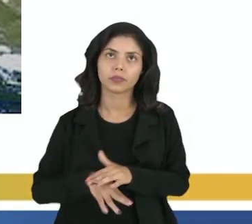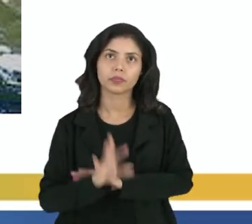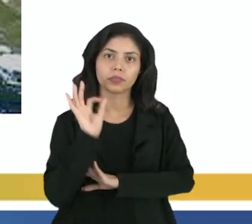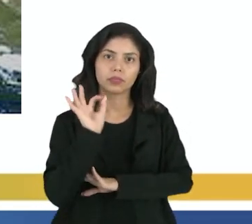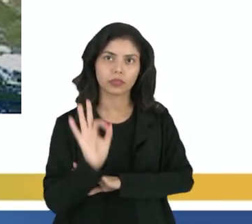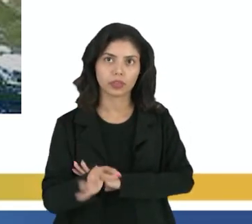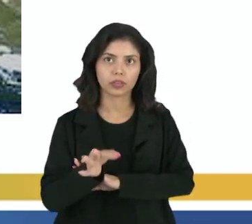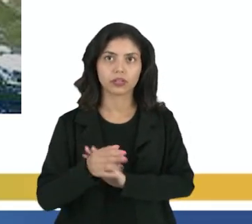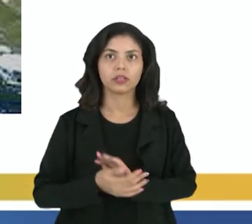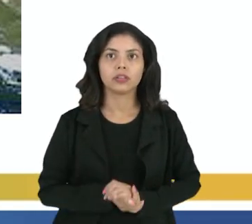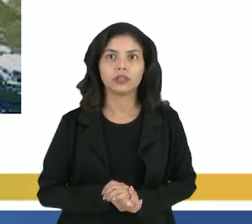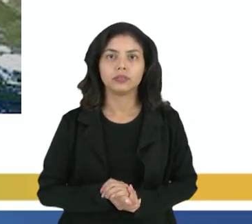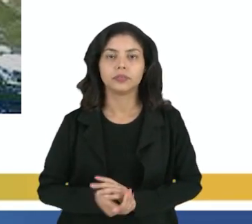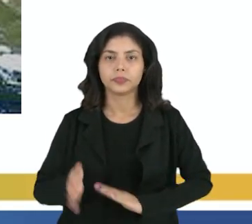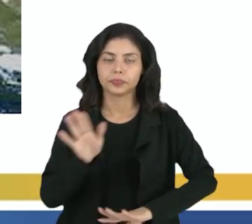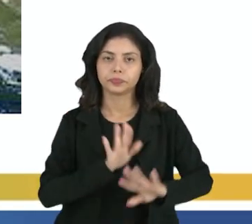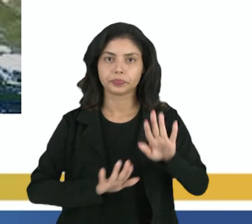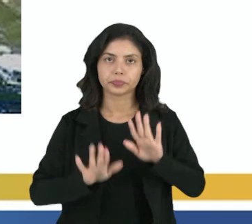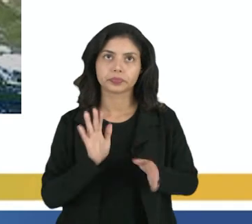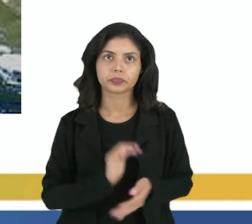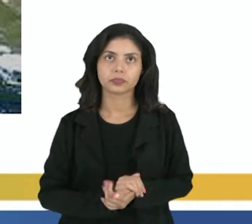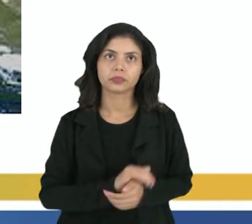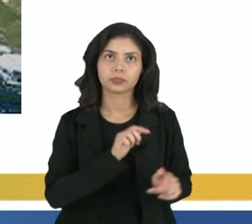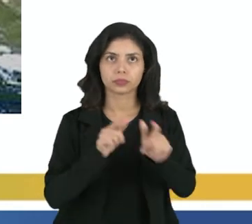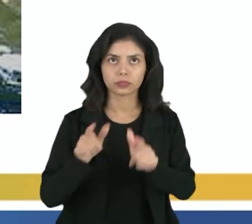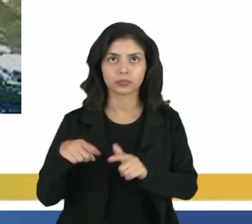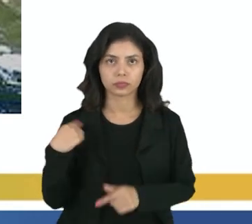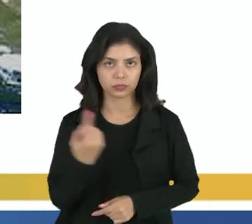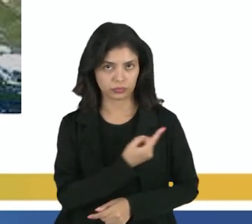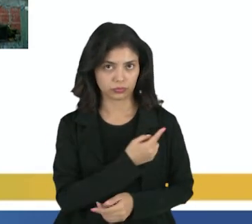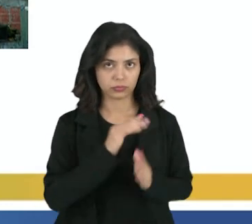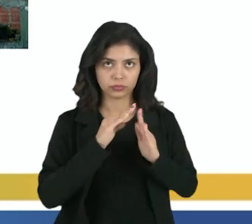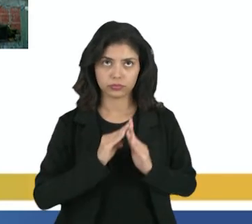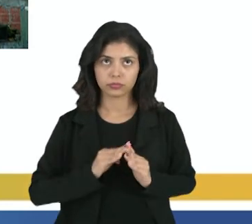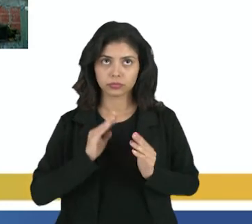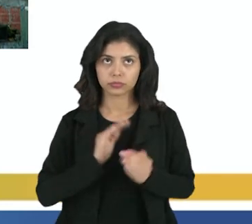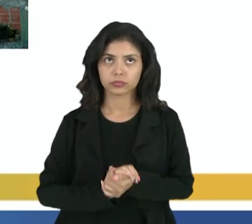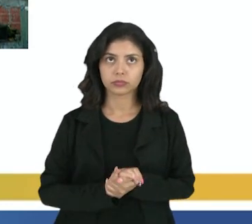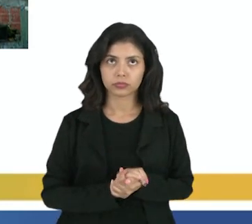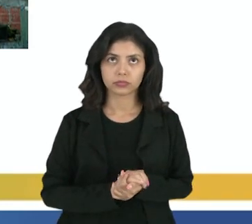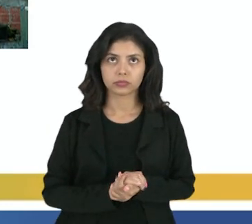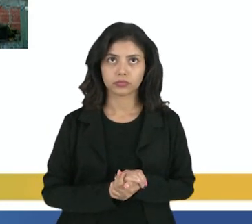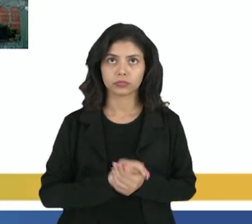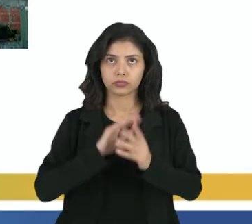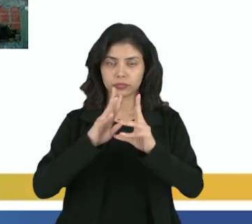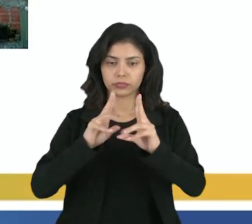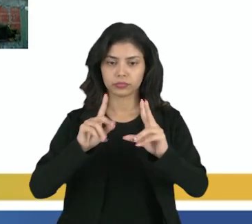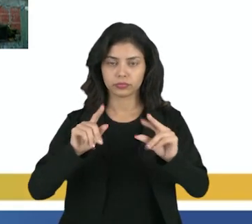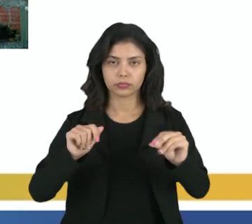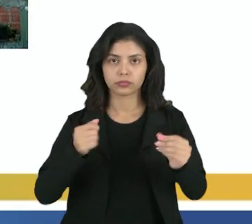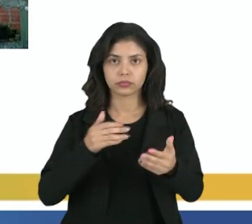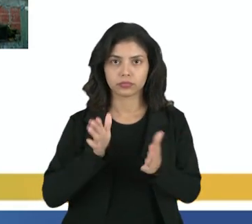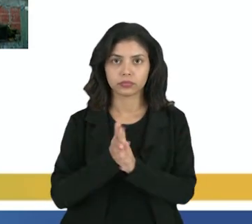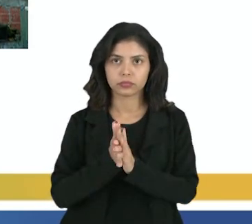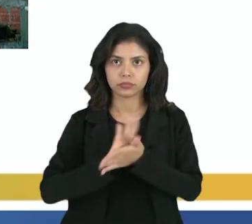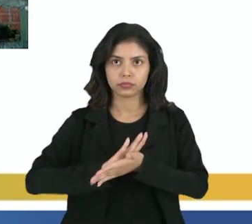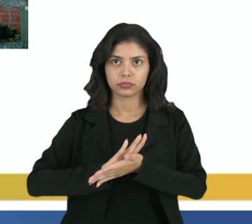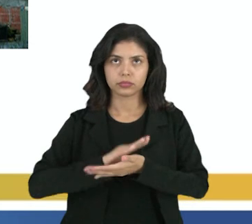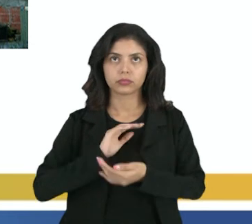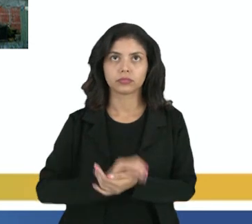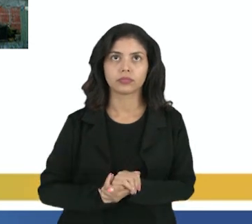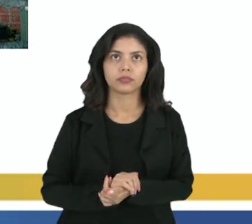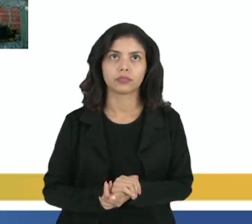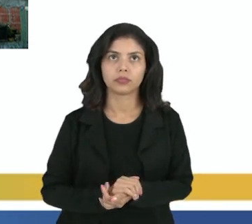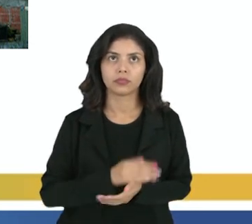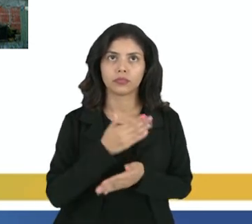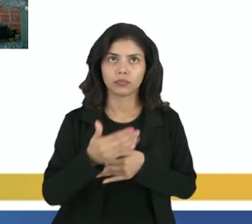lugar correto, cuidando do ambiente onde nós moramos. Temos a degradação do solo, que ele acontece